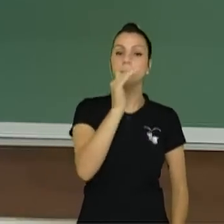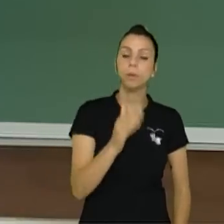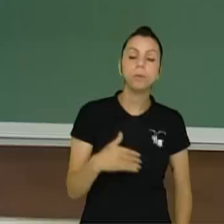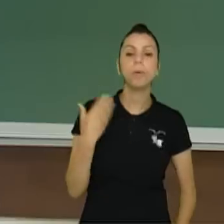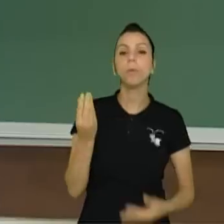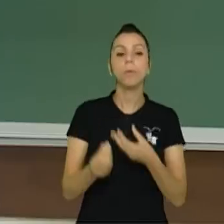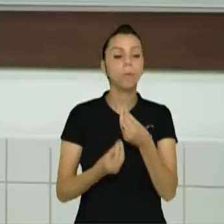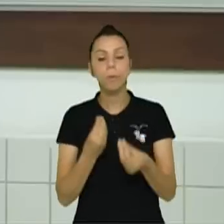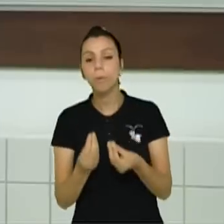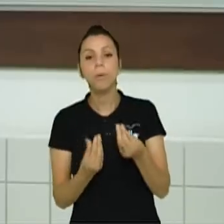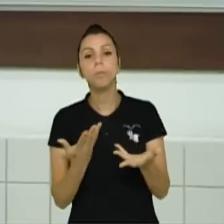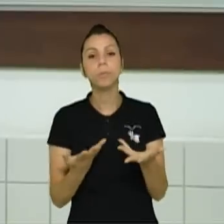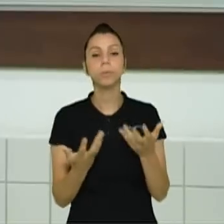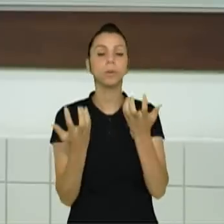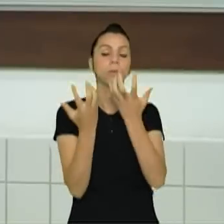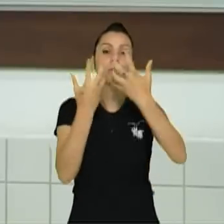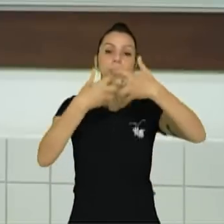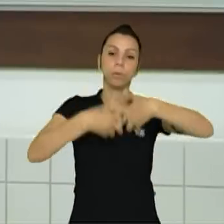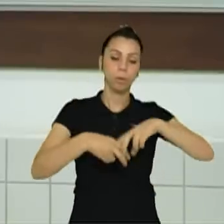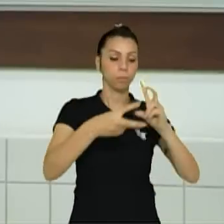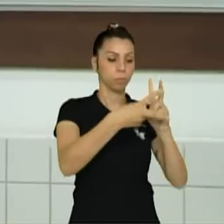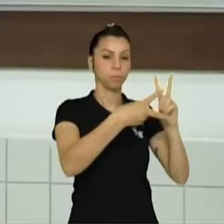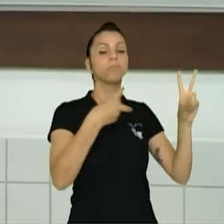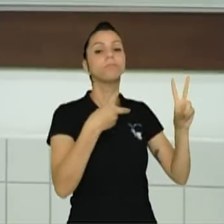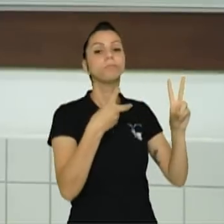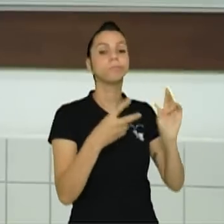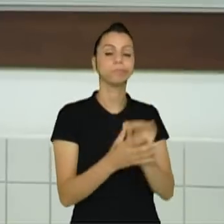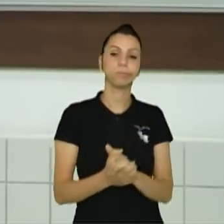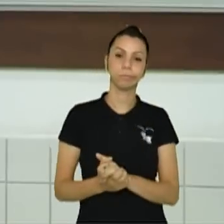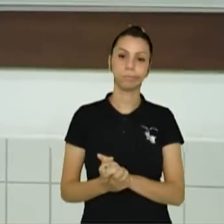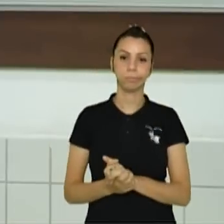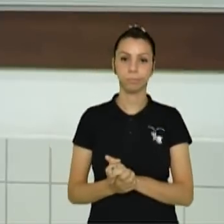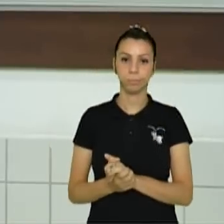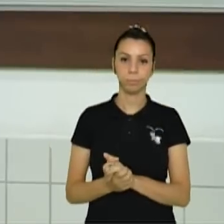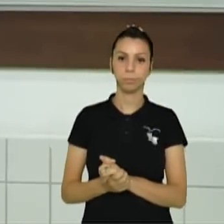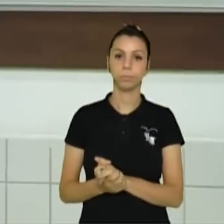com os indígenas. Então, é isso que a gente vai aprender na aula de hoje. Prosseguindo,